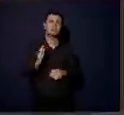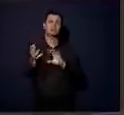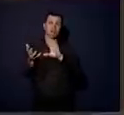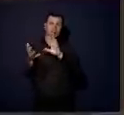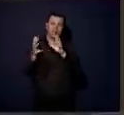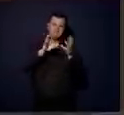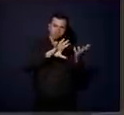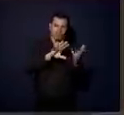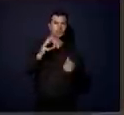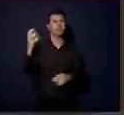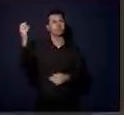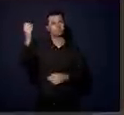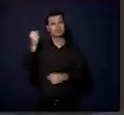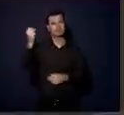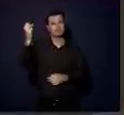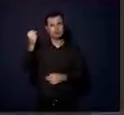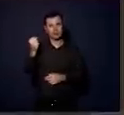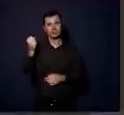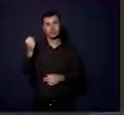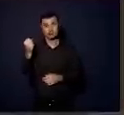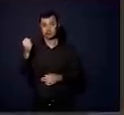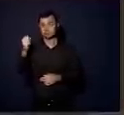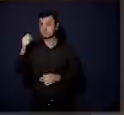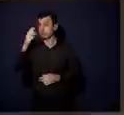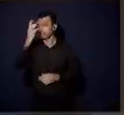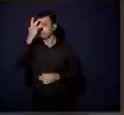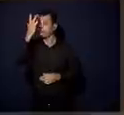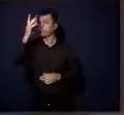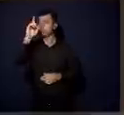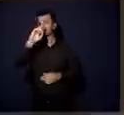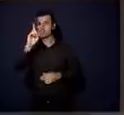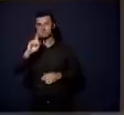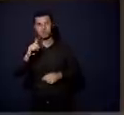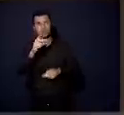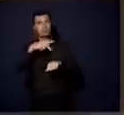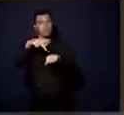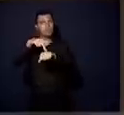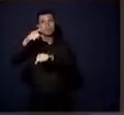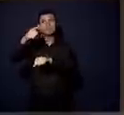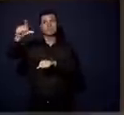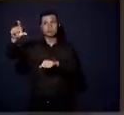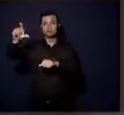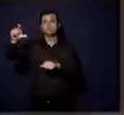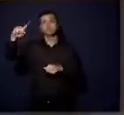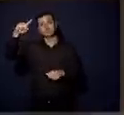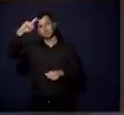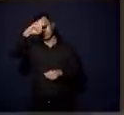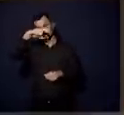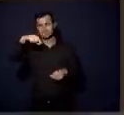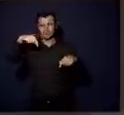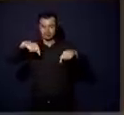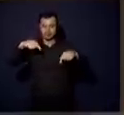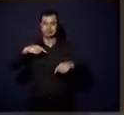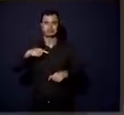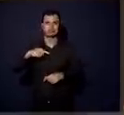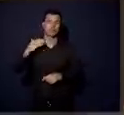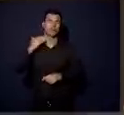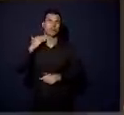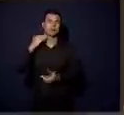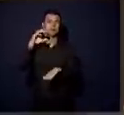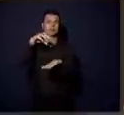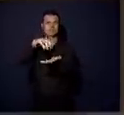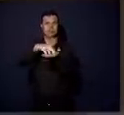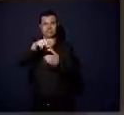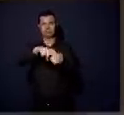reforma da Previdência que é uma reforma muito difícil em qualquer país do mundo a gente hoje tem um banco central independente quando